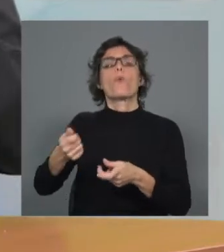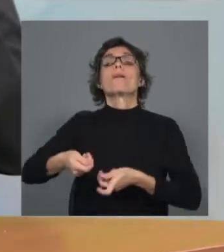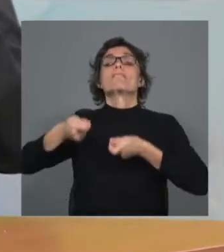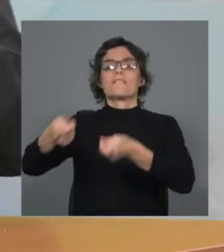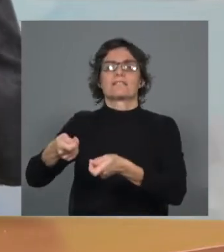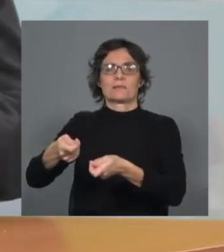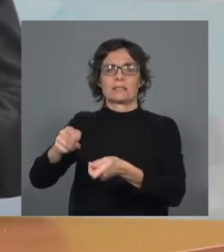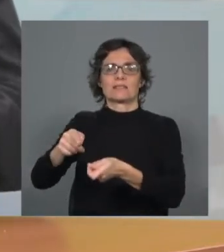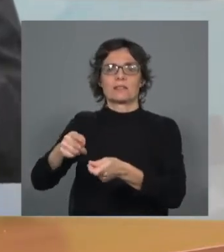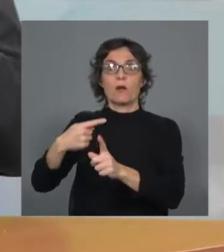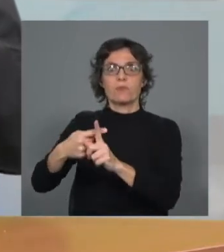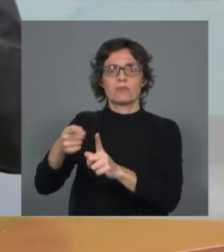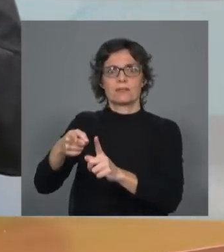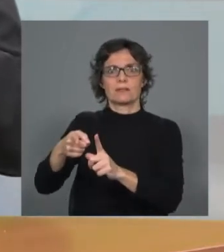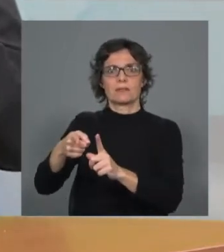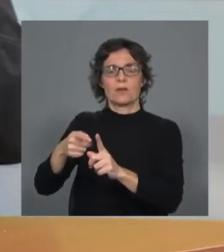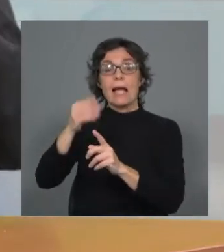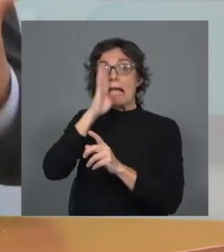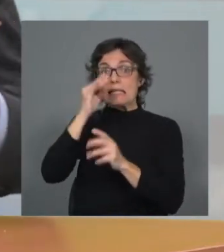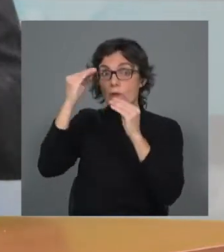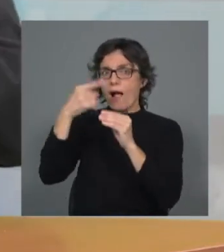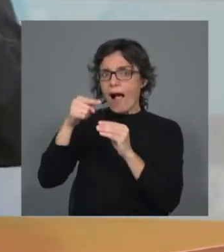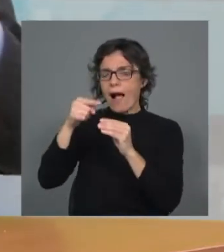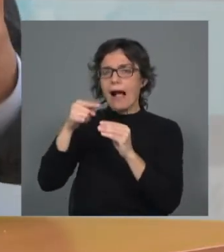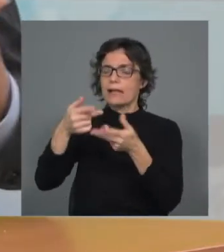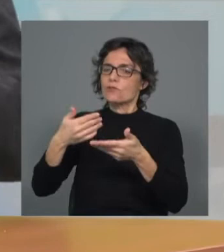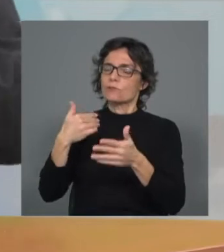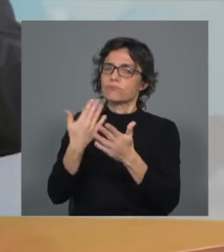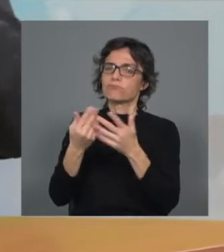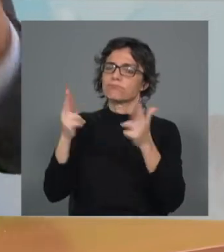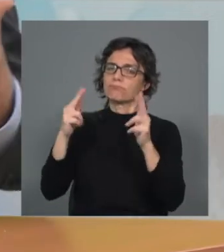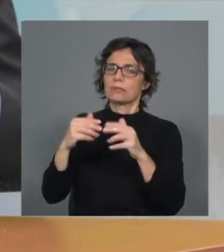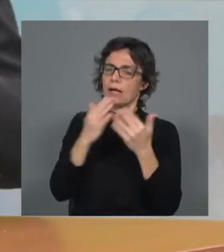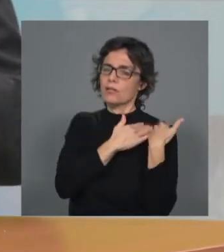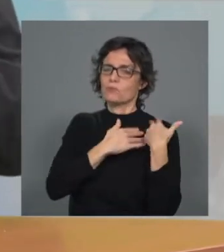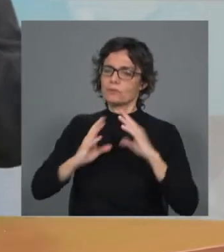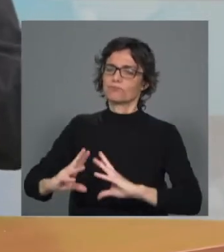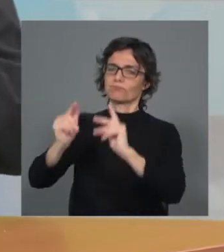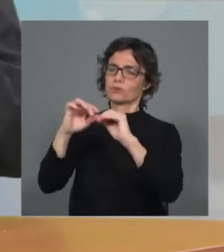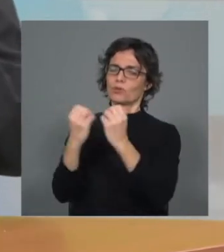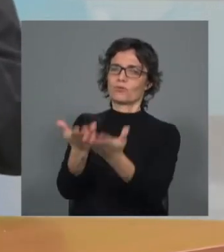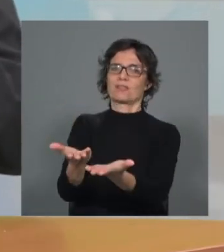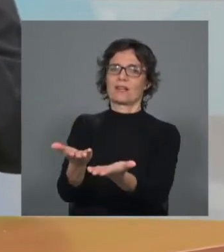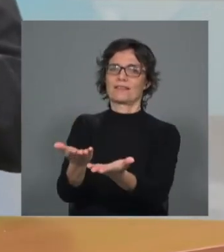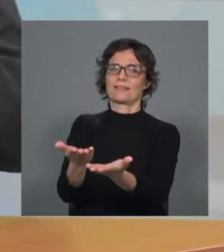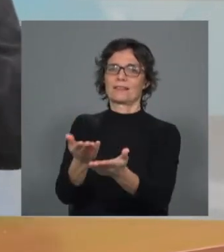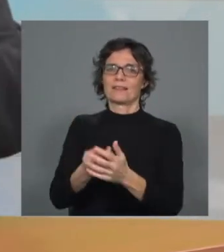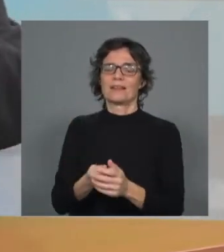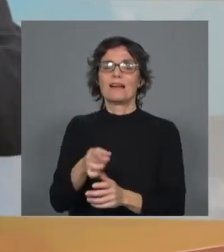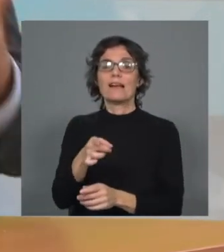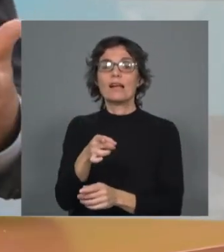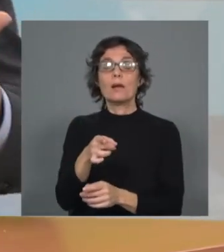fundamental para uma sociedade coesa, é um fator de liberdade, de responsabilidade, de desenvolvimento. E